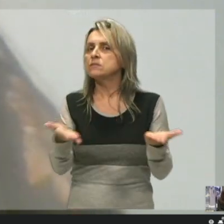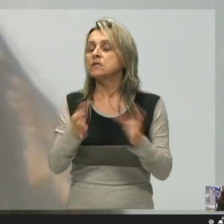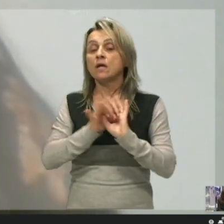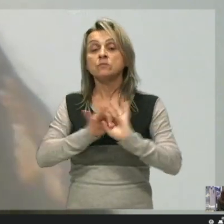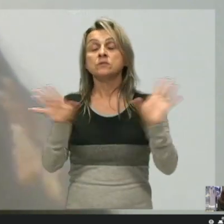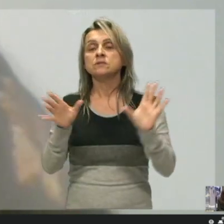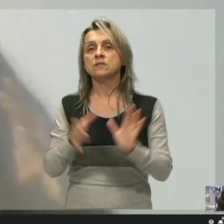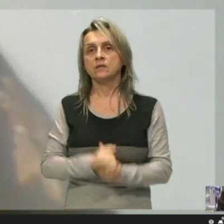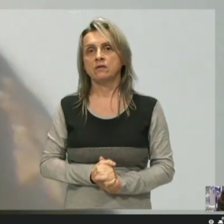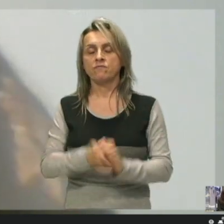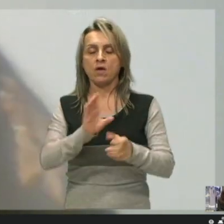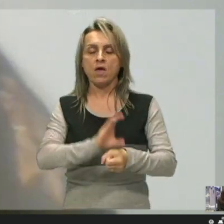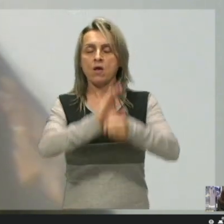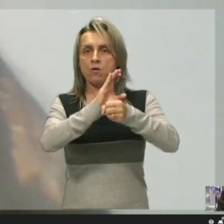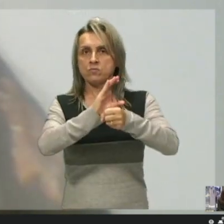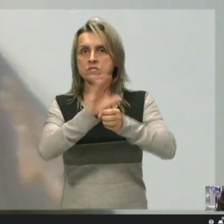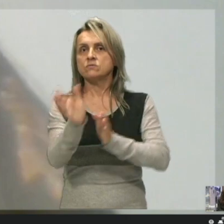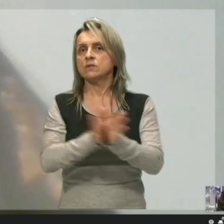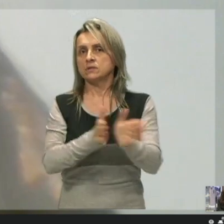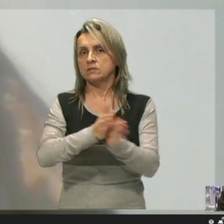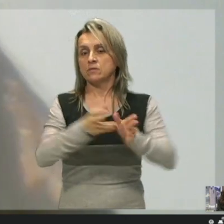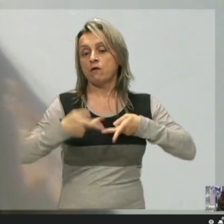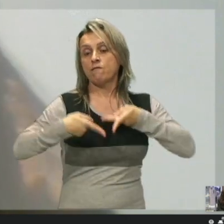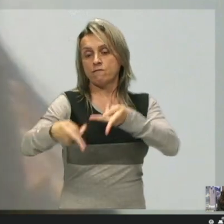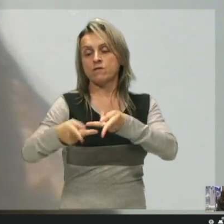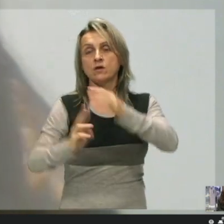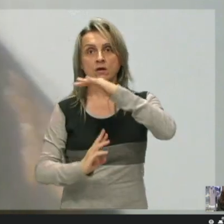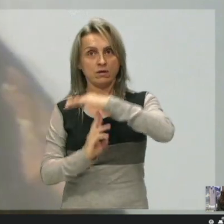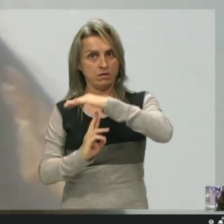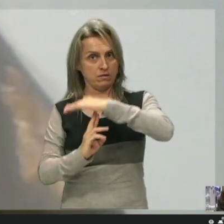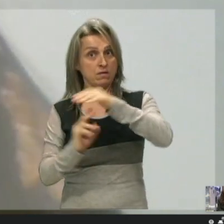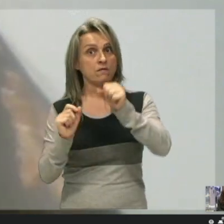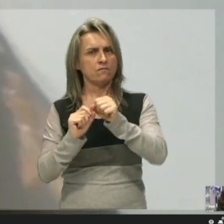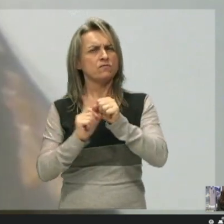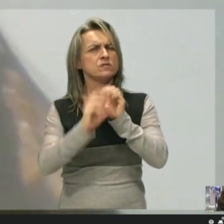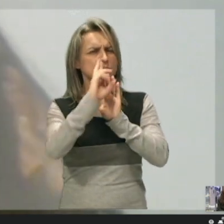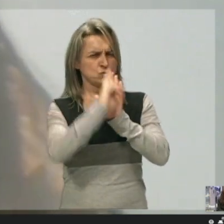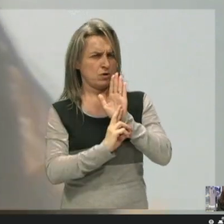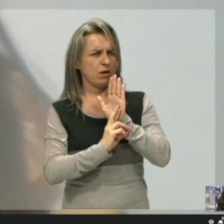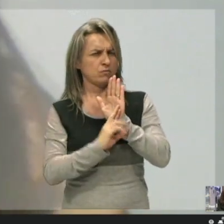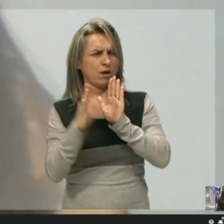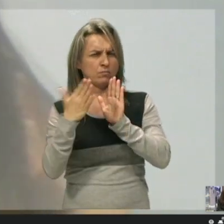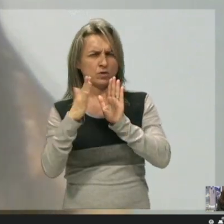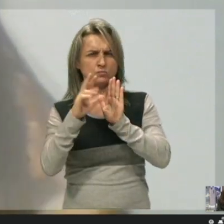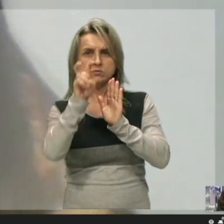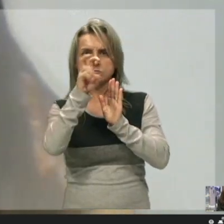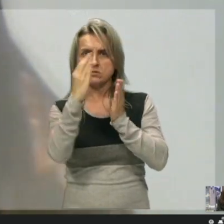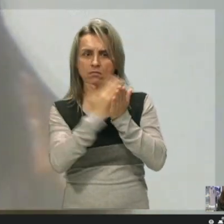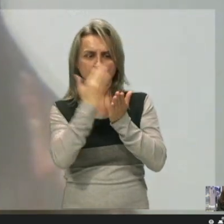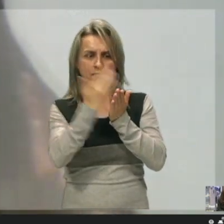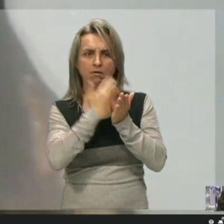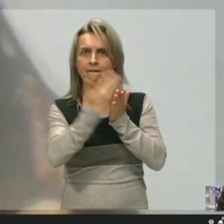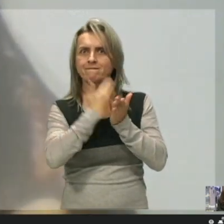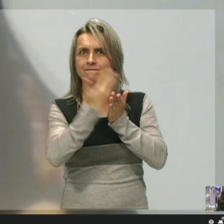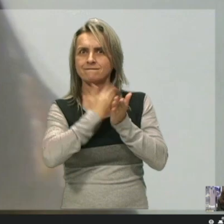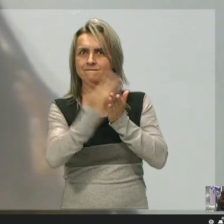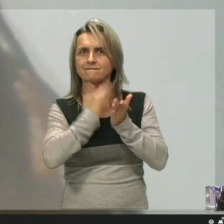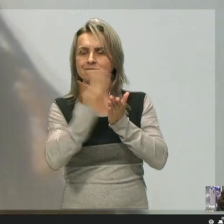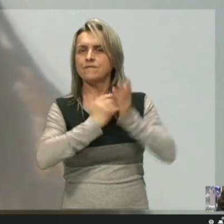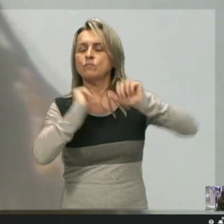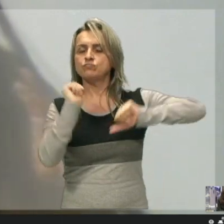de Acessibilidade visitou a rodoviária, nós fizemos um relatório, acho que tem umas 5 páginas, de todas as